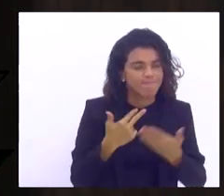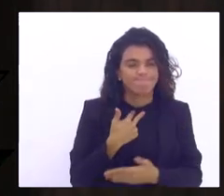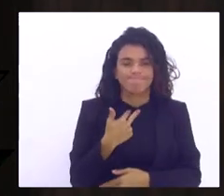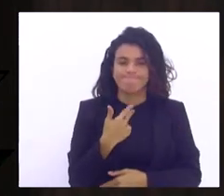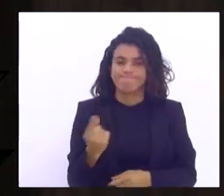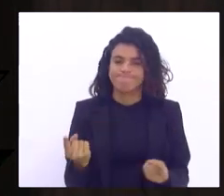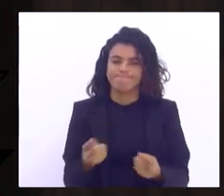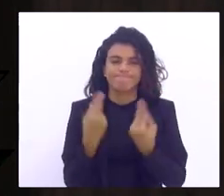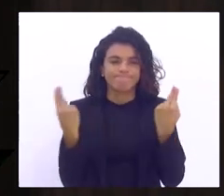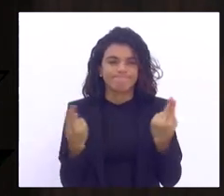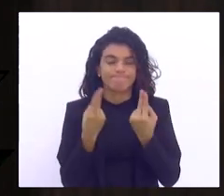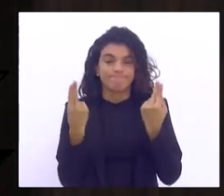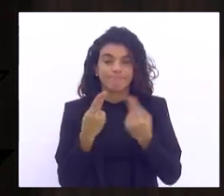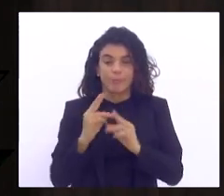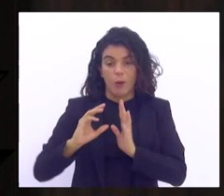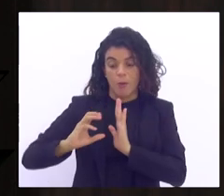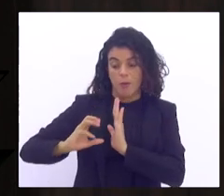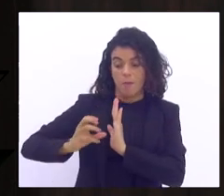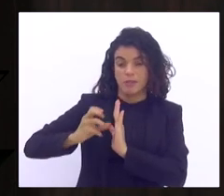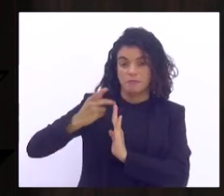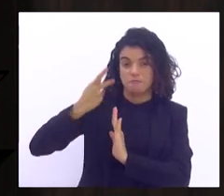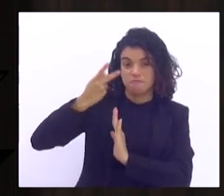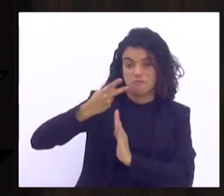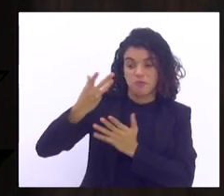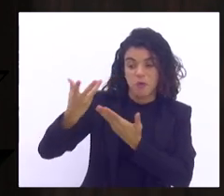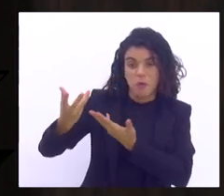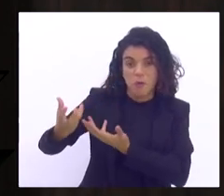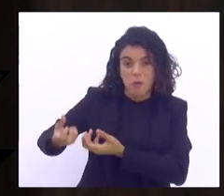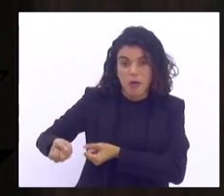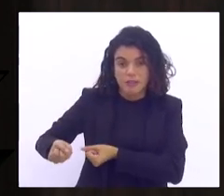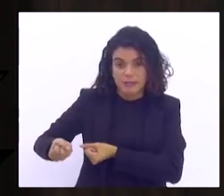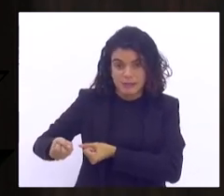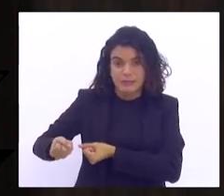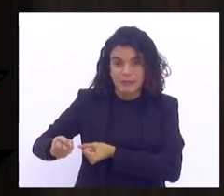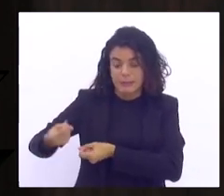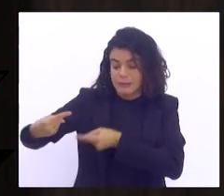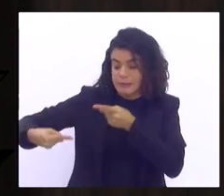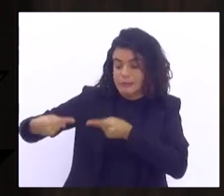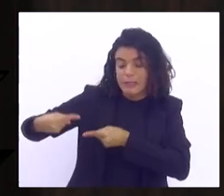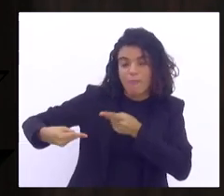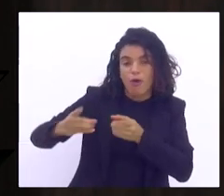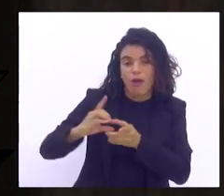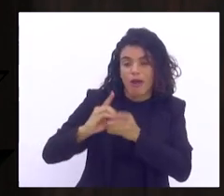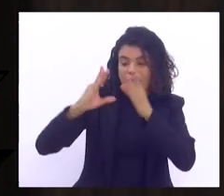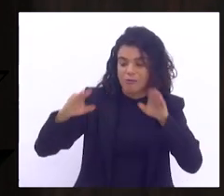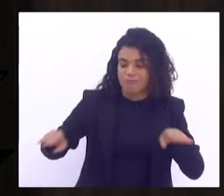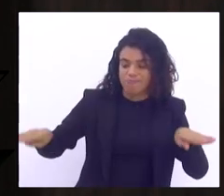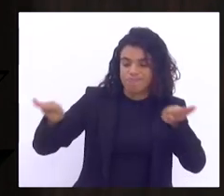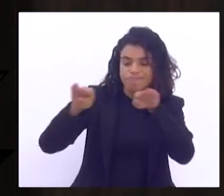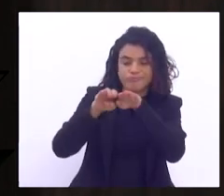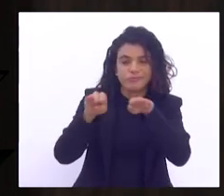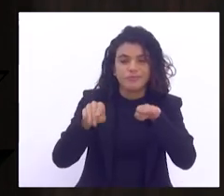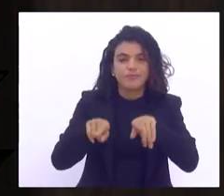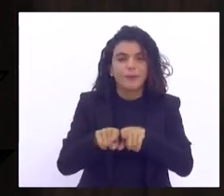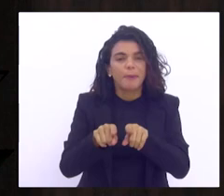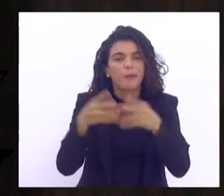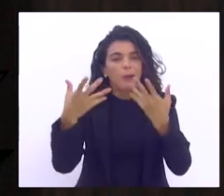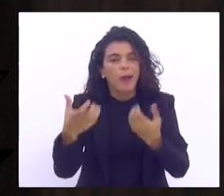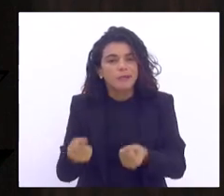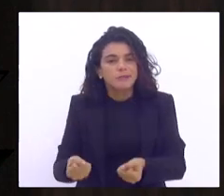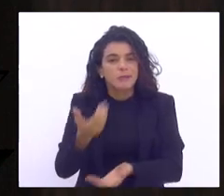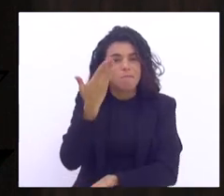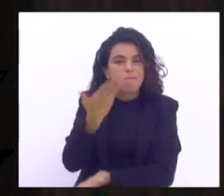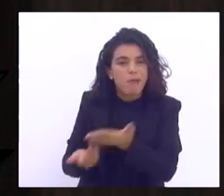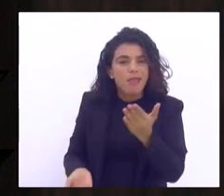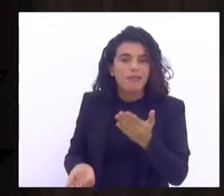Então, um partido político que não aceita o debate democrático no parlamento, não aceita a derrota dos seus projetos